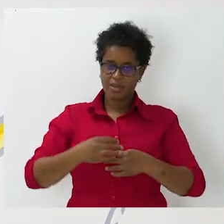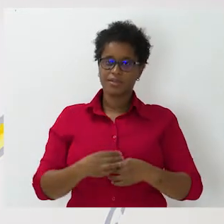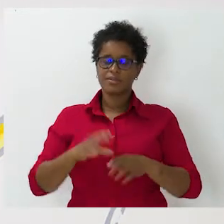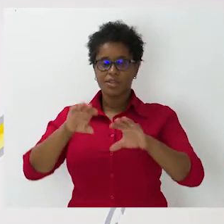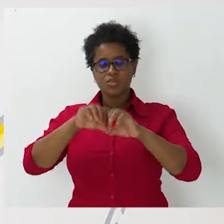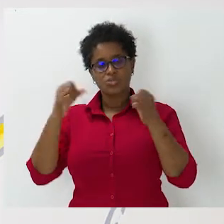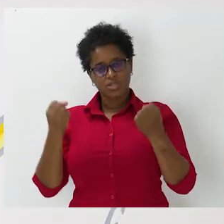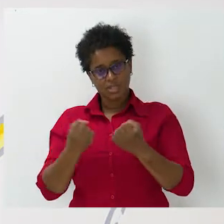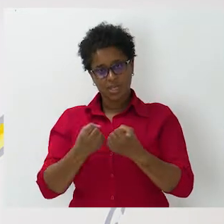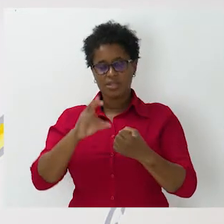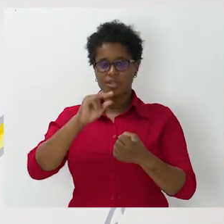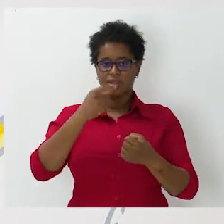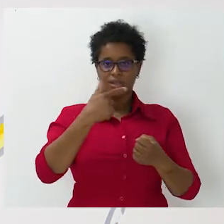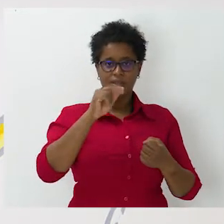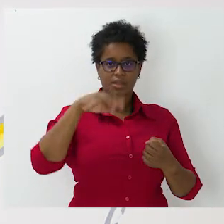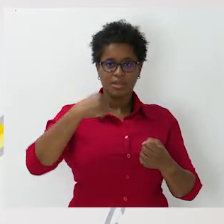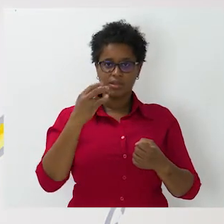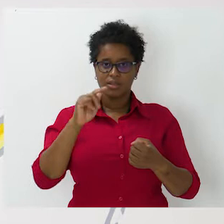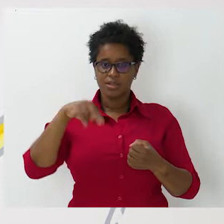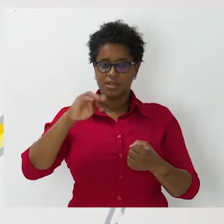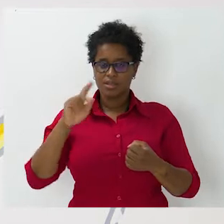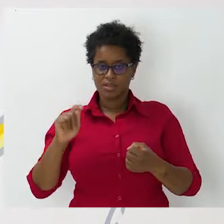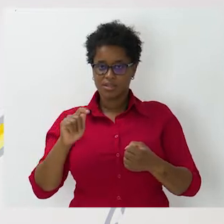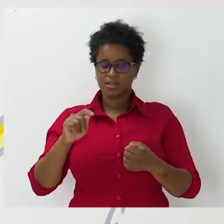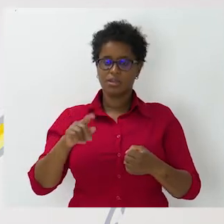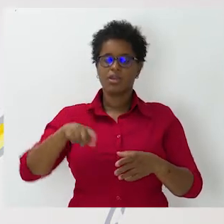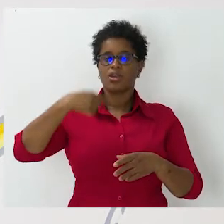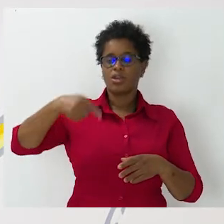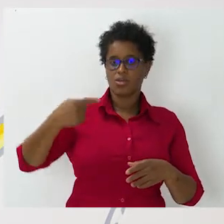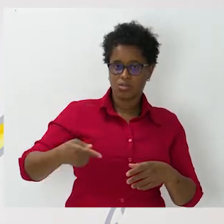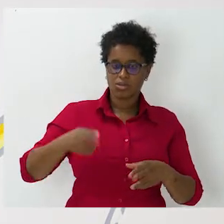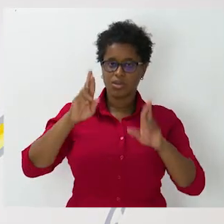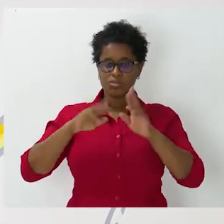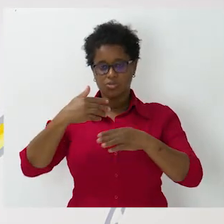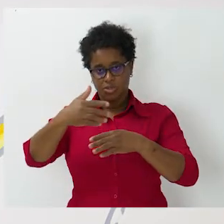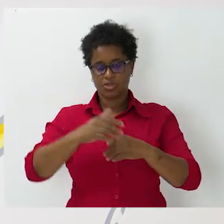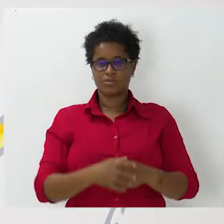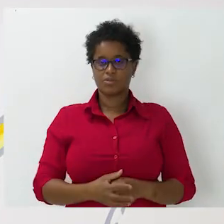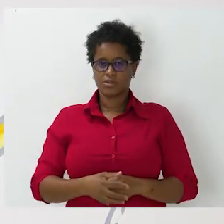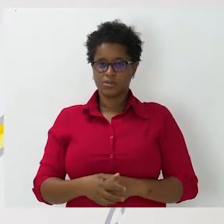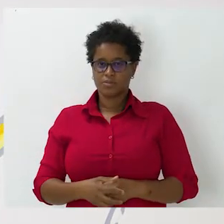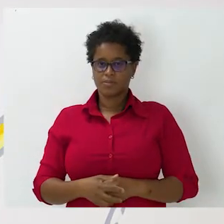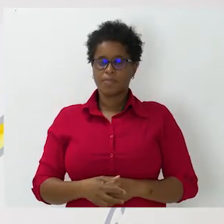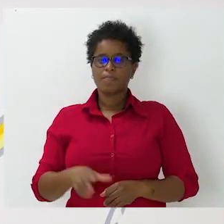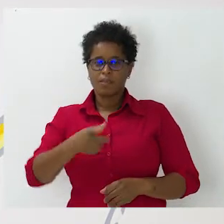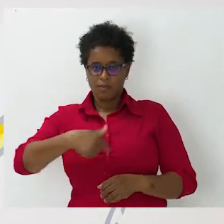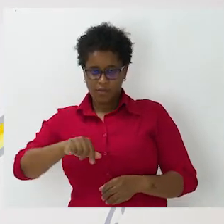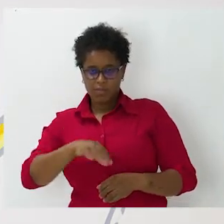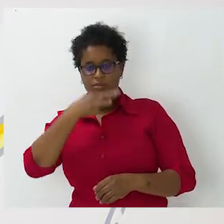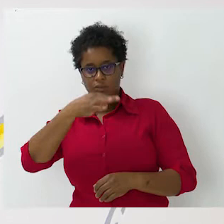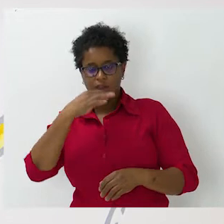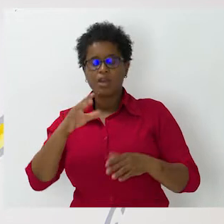da sociedade ateniense em uma outra perspectiva. Vamos destacar então